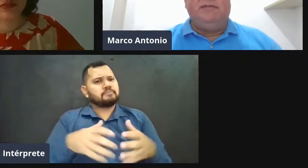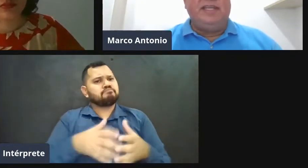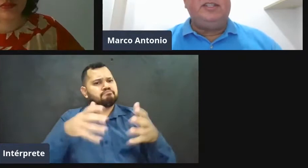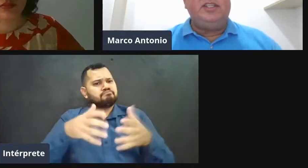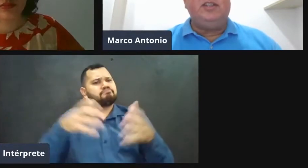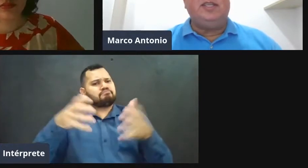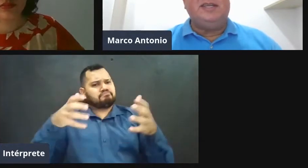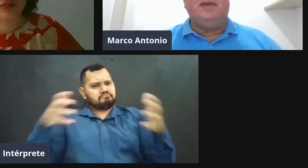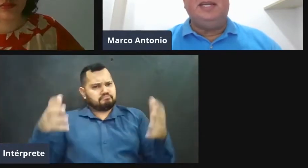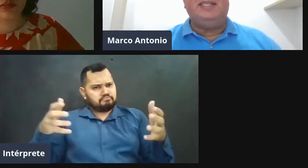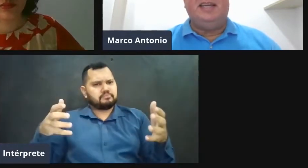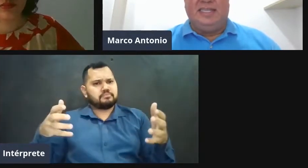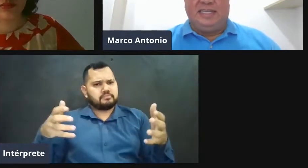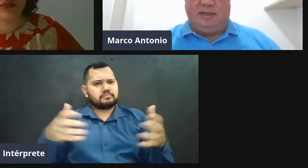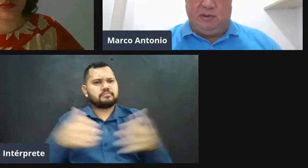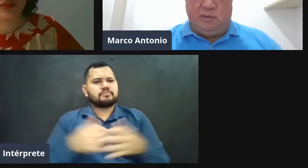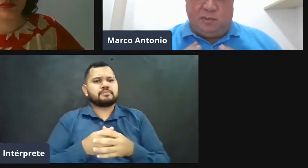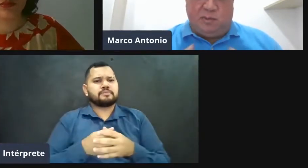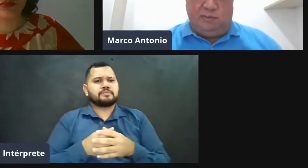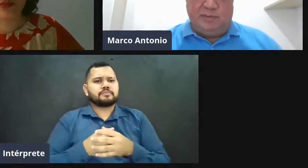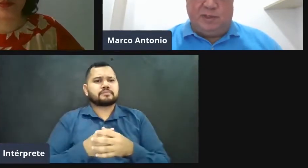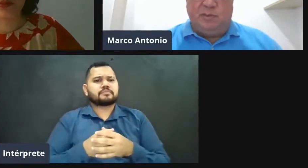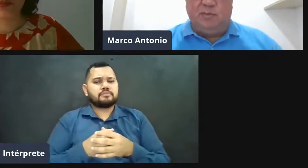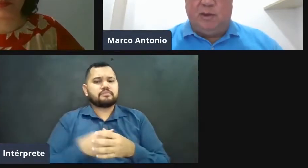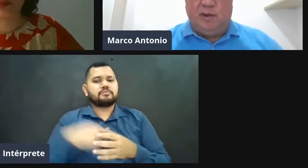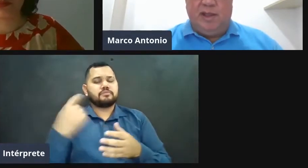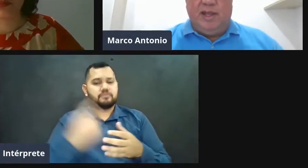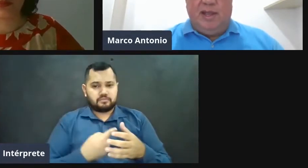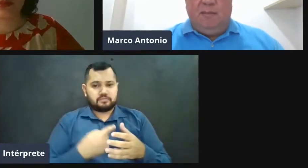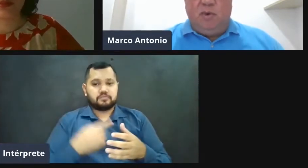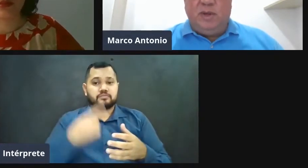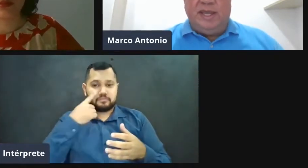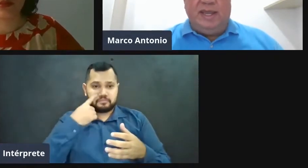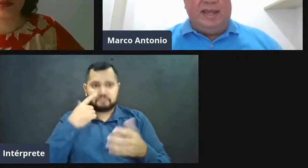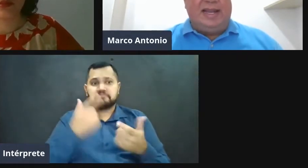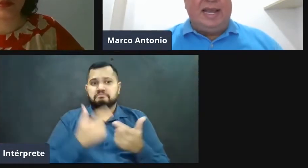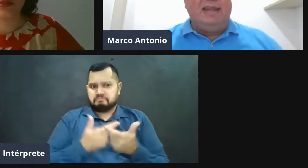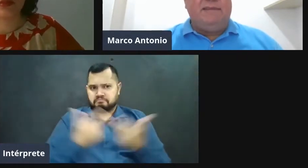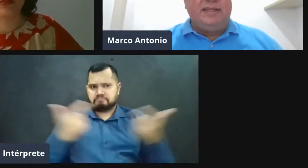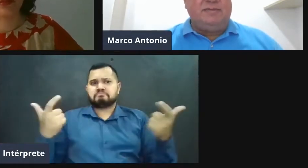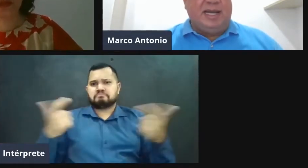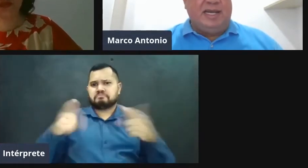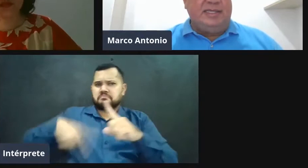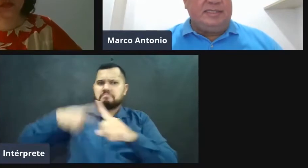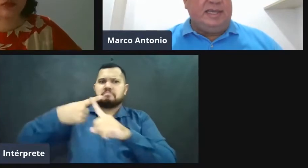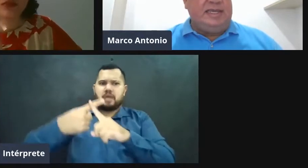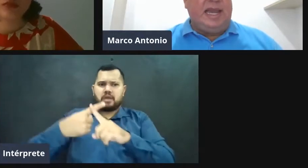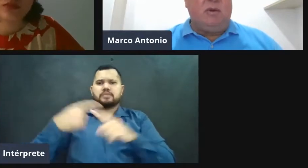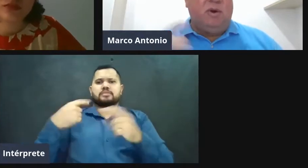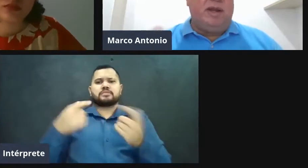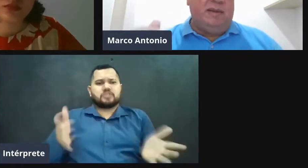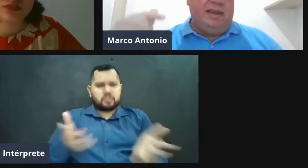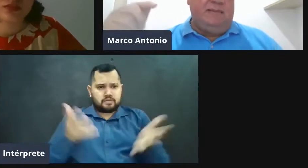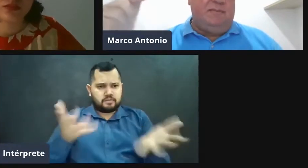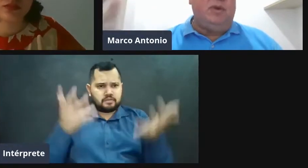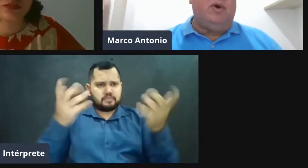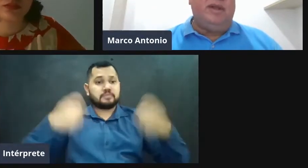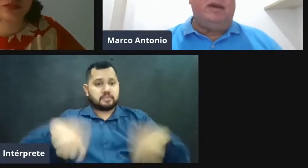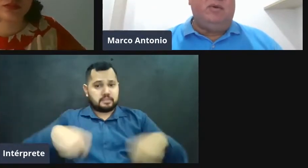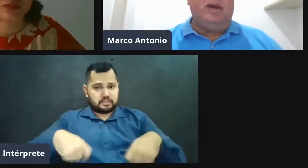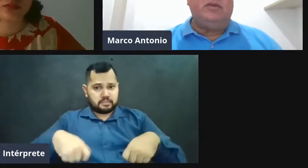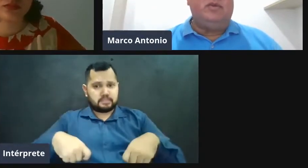vertiginosamente, né? Vertiginosamente, né? A gente tem que ter um investimento muito maior, porque cada vez mais, e